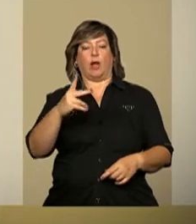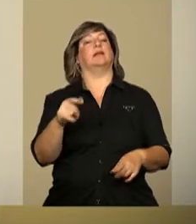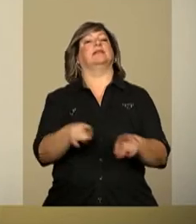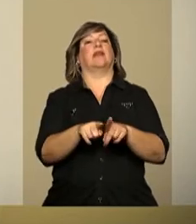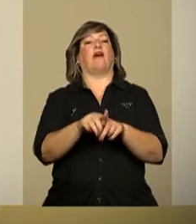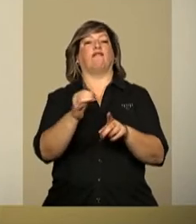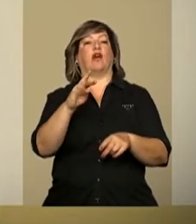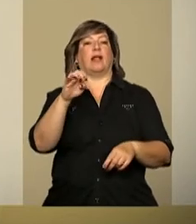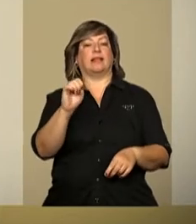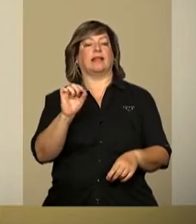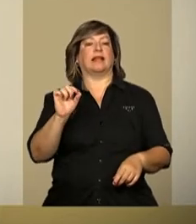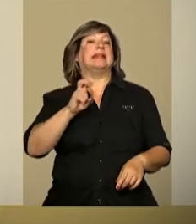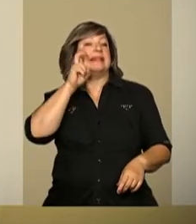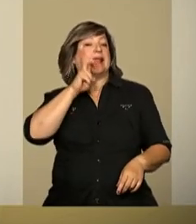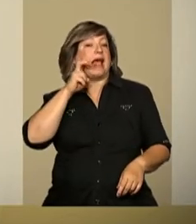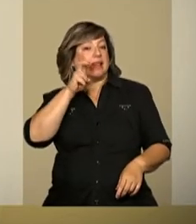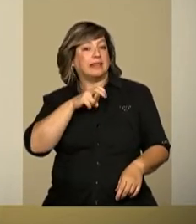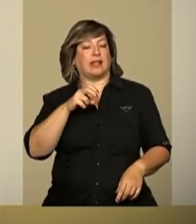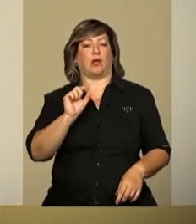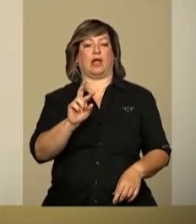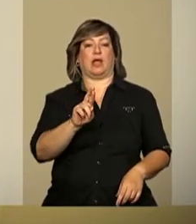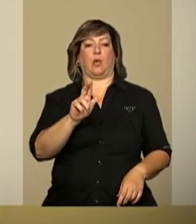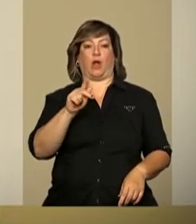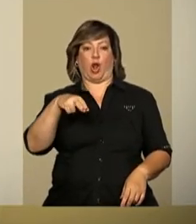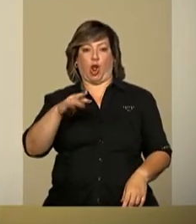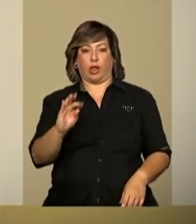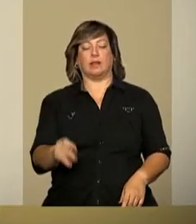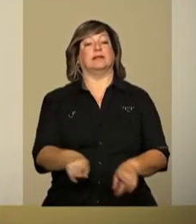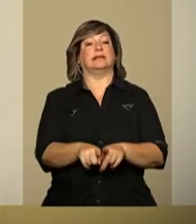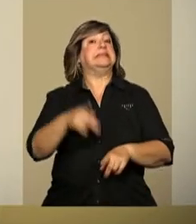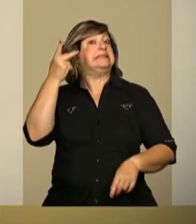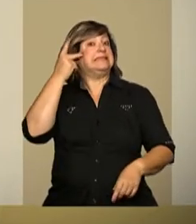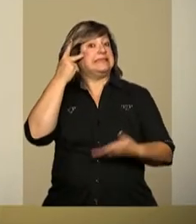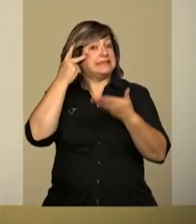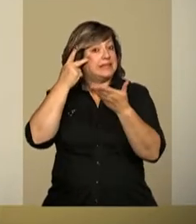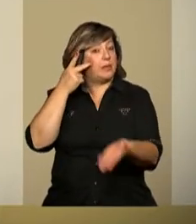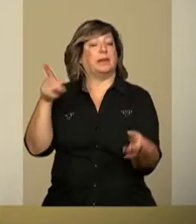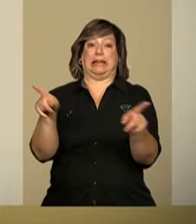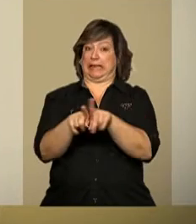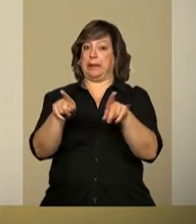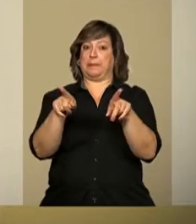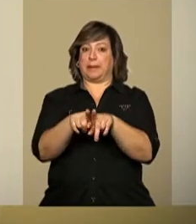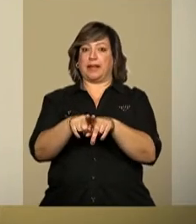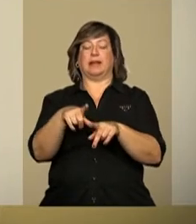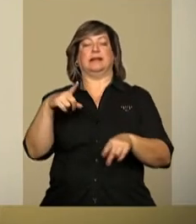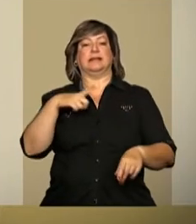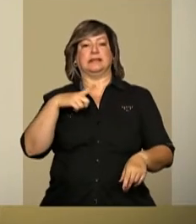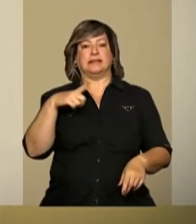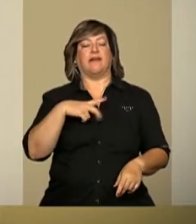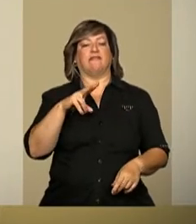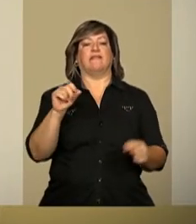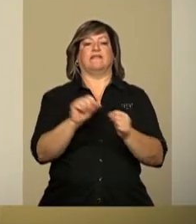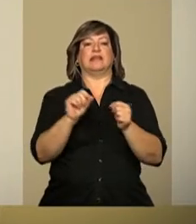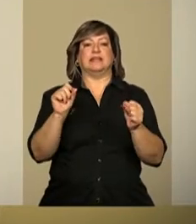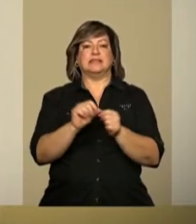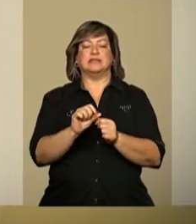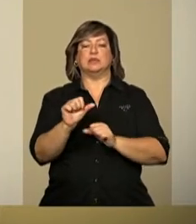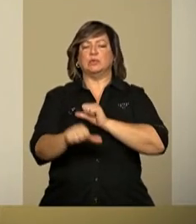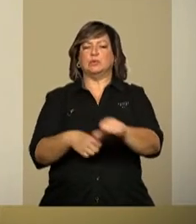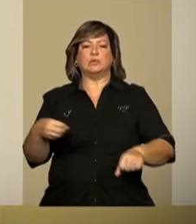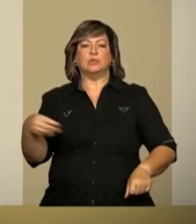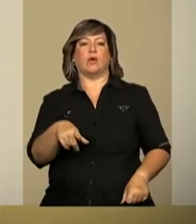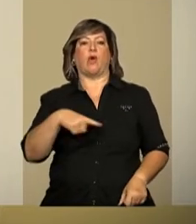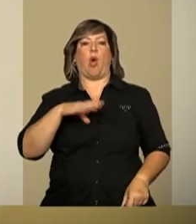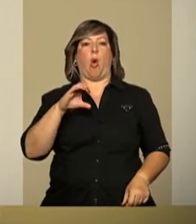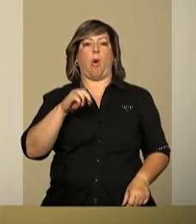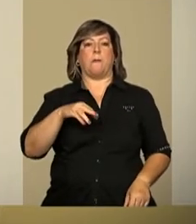Magos em Natal no Rio Grande do Norte em São Paulo Luciano para você ter uma ideia nós vamos fazer a revitalização do